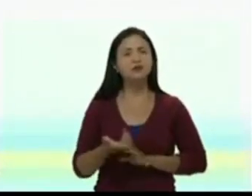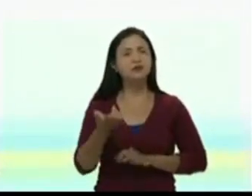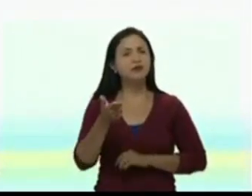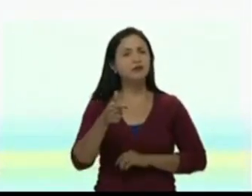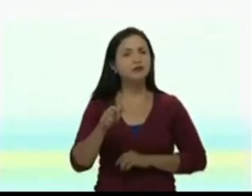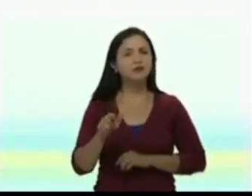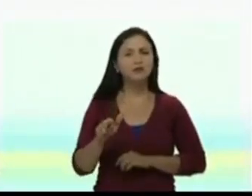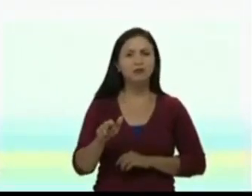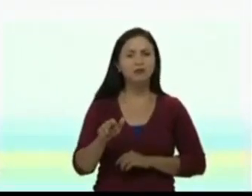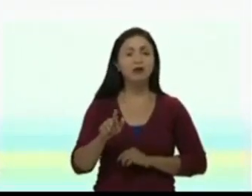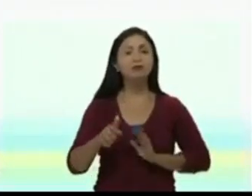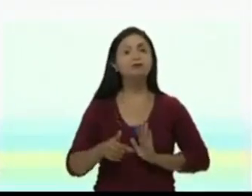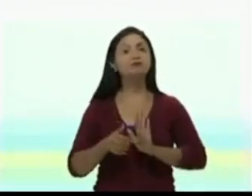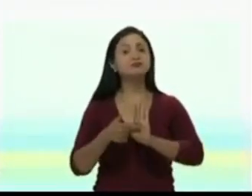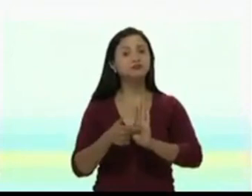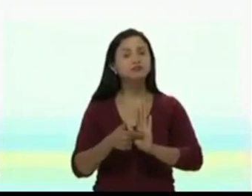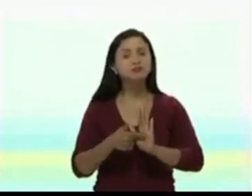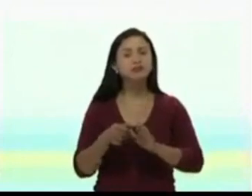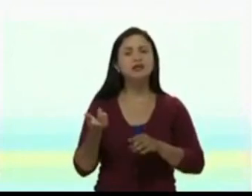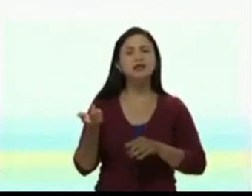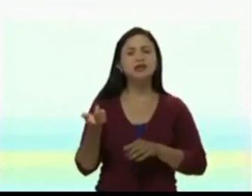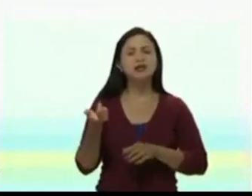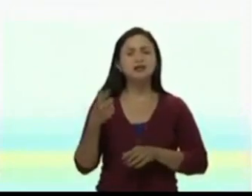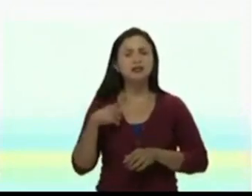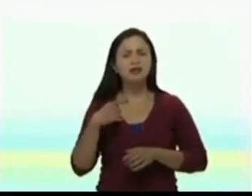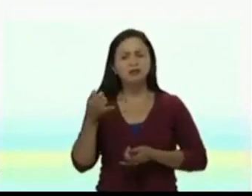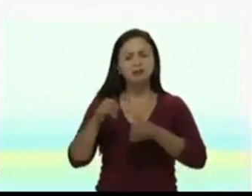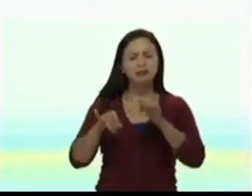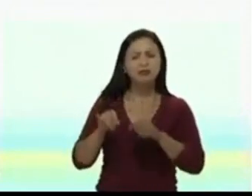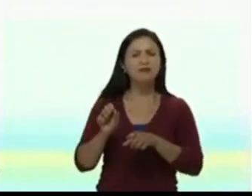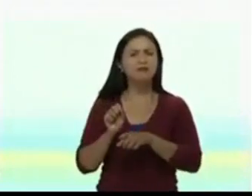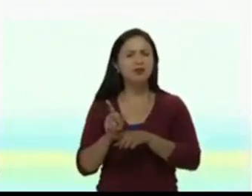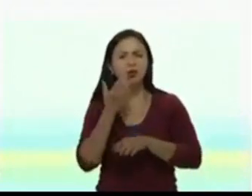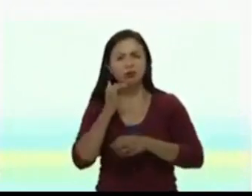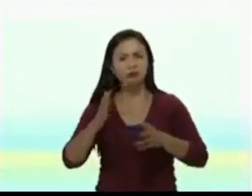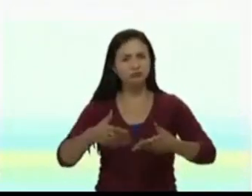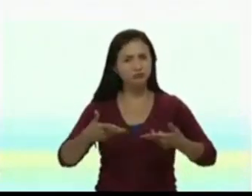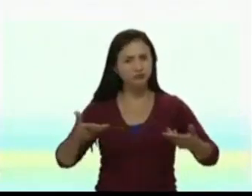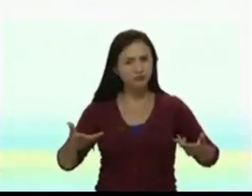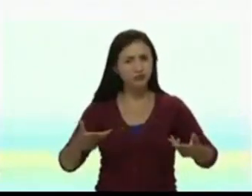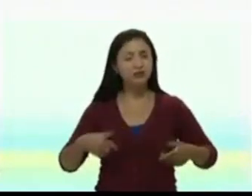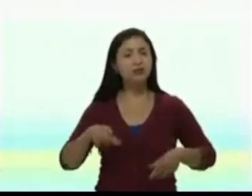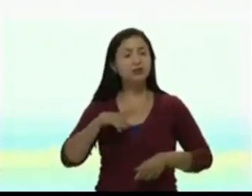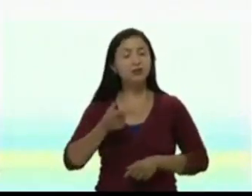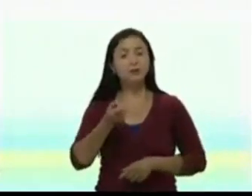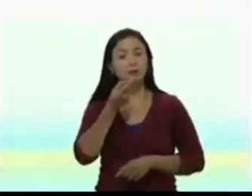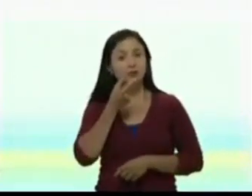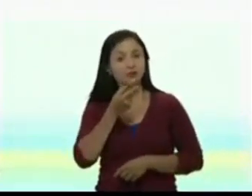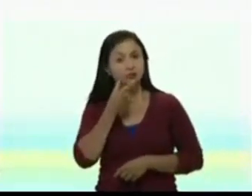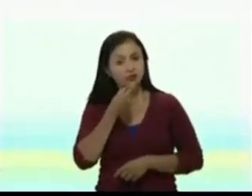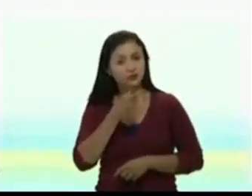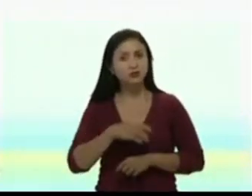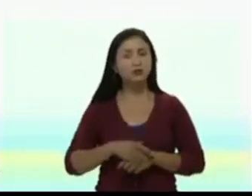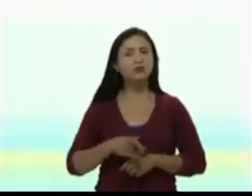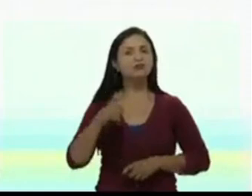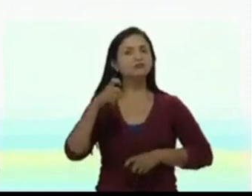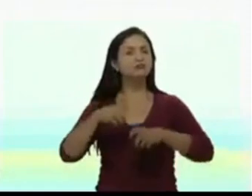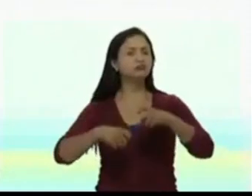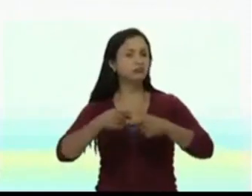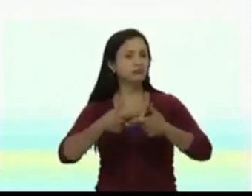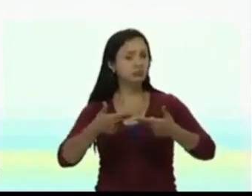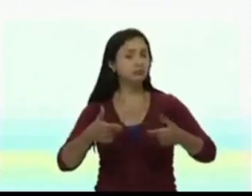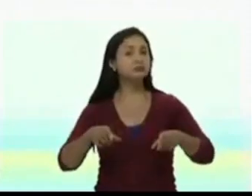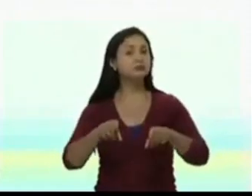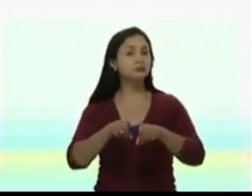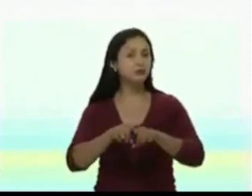A exposição a agrotóxicos, como exemplo temos o DDT, poluição, medicamentos, hábitos sexuais. Dentro